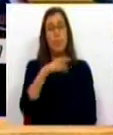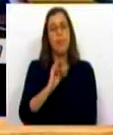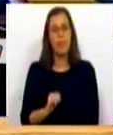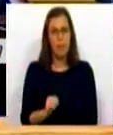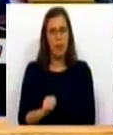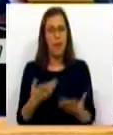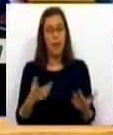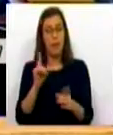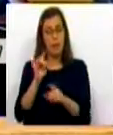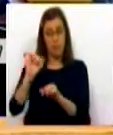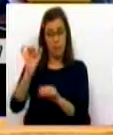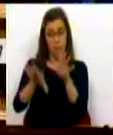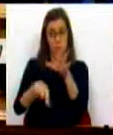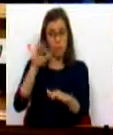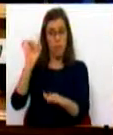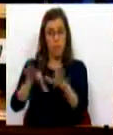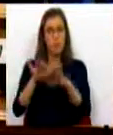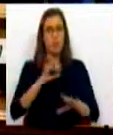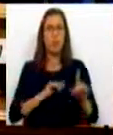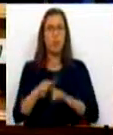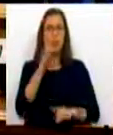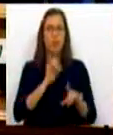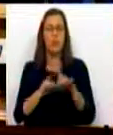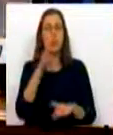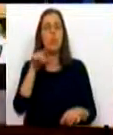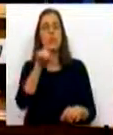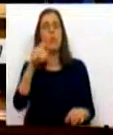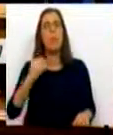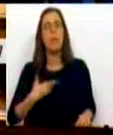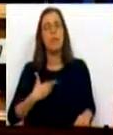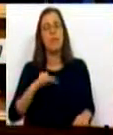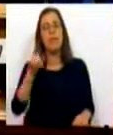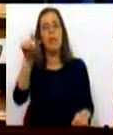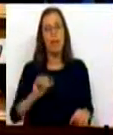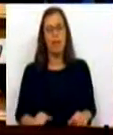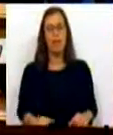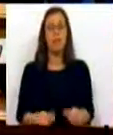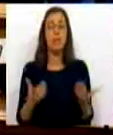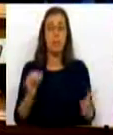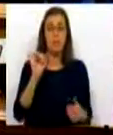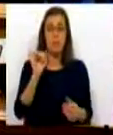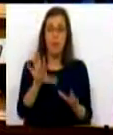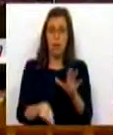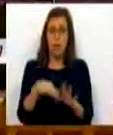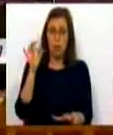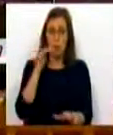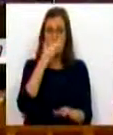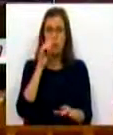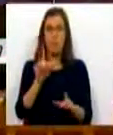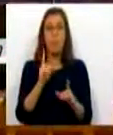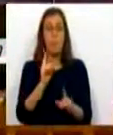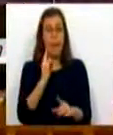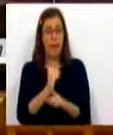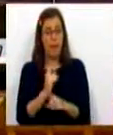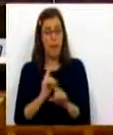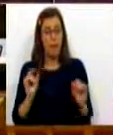PS, se essa era a vossa opção, senhor deputado e senhores deputados do PSD e do CDS, se a vossa opção era